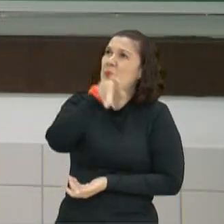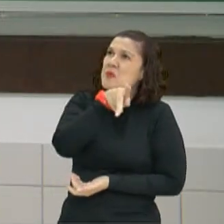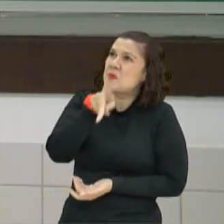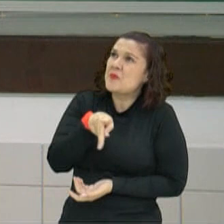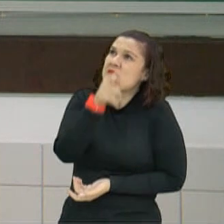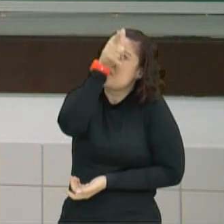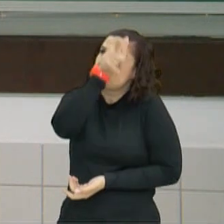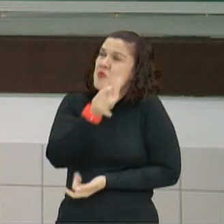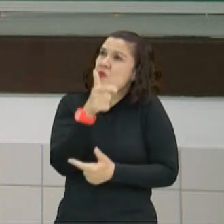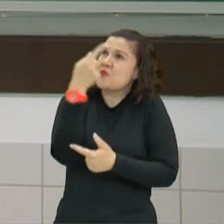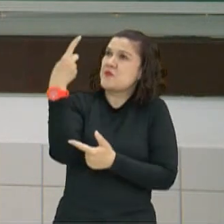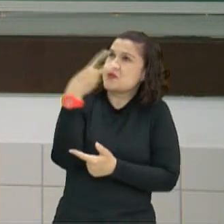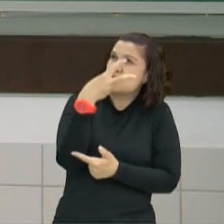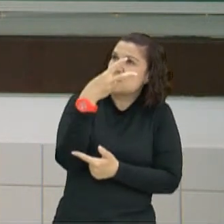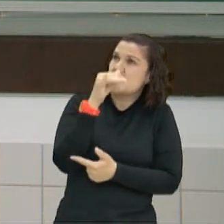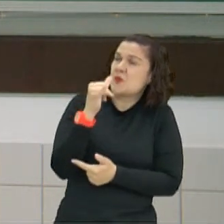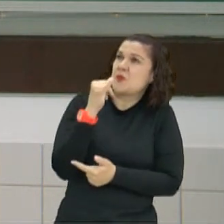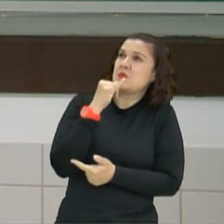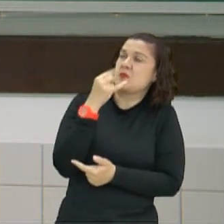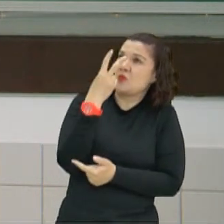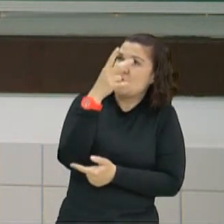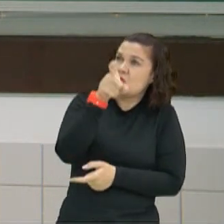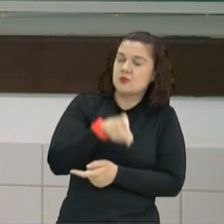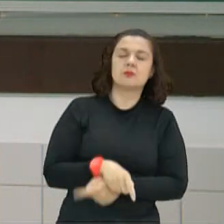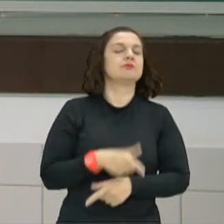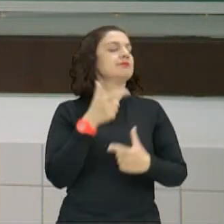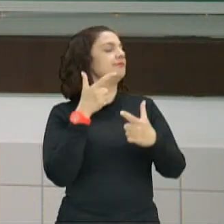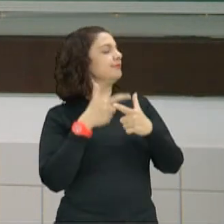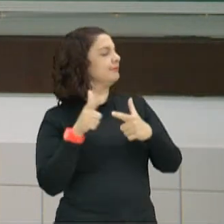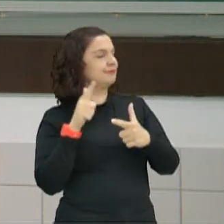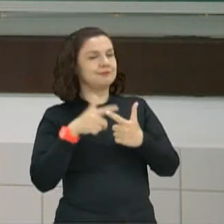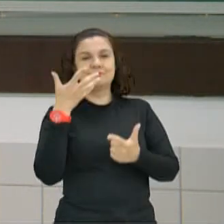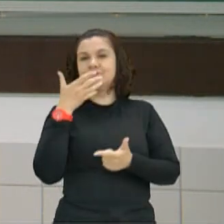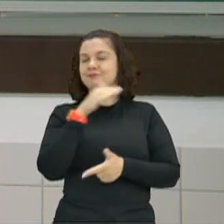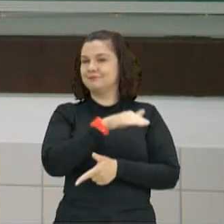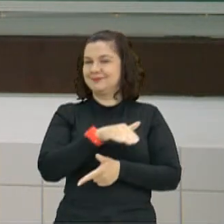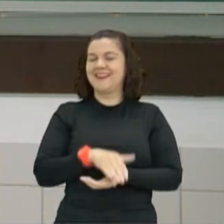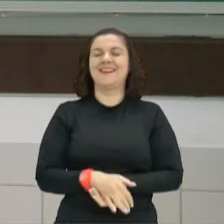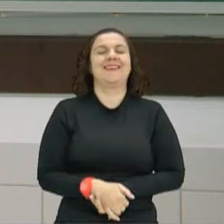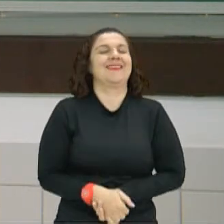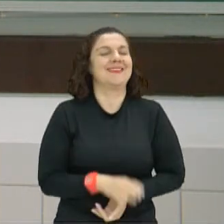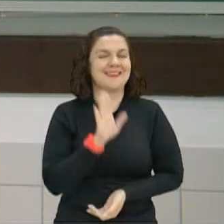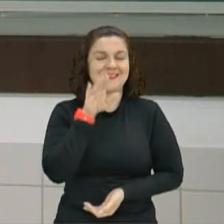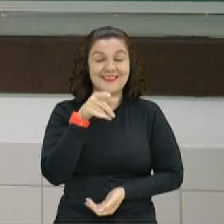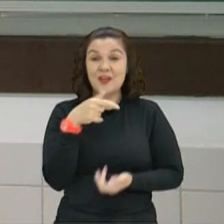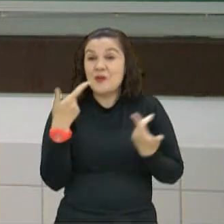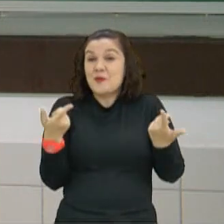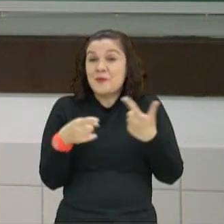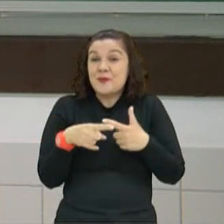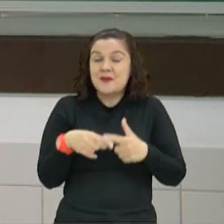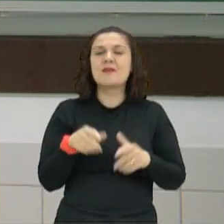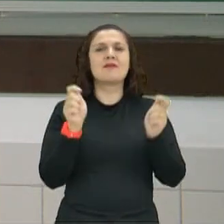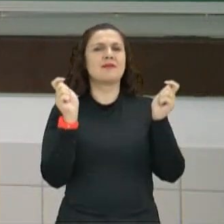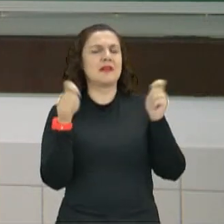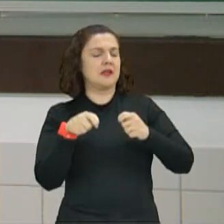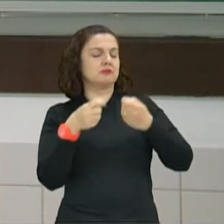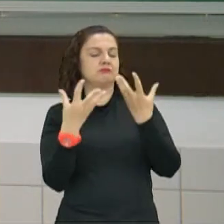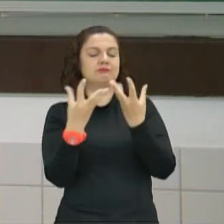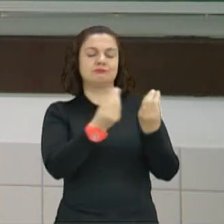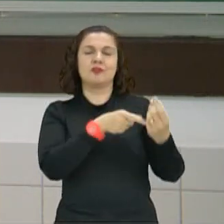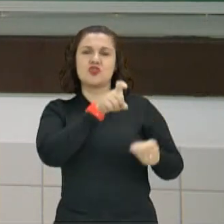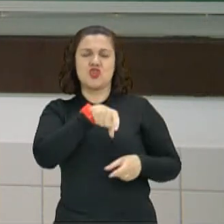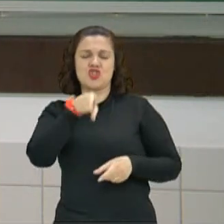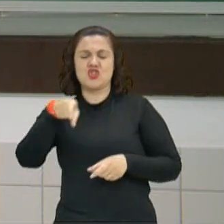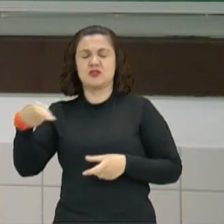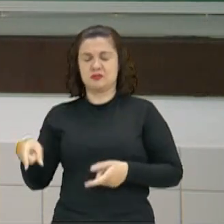nesse segundo exemplo, tem 2x. Não tem problema, bambina. Por quê? Pode ter vários. Claro